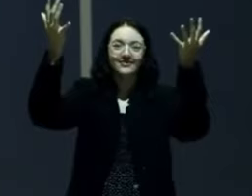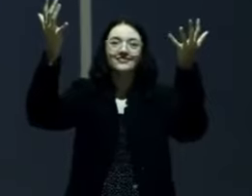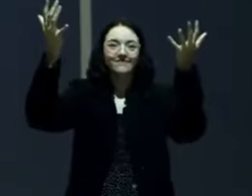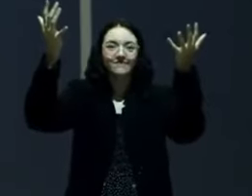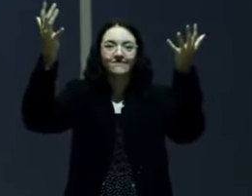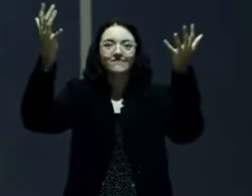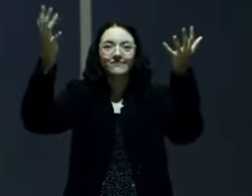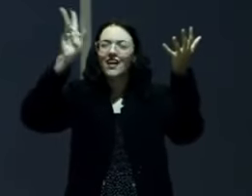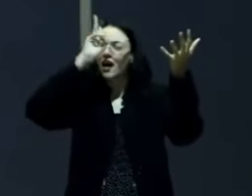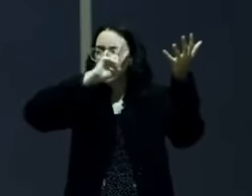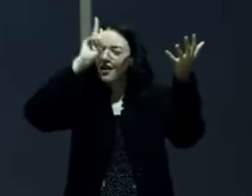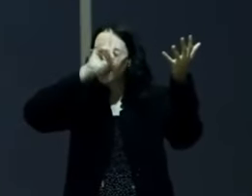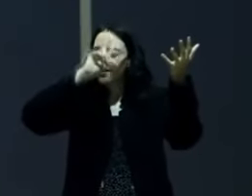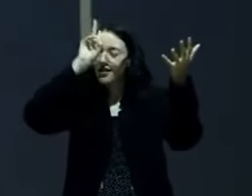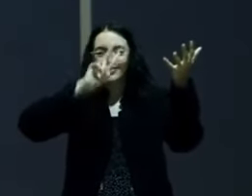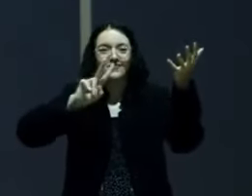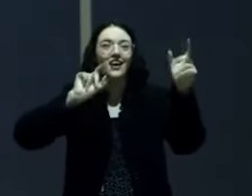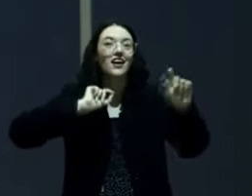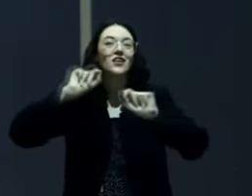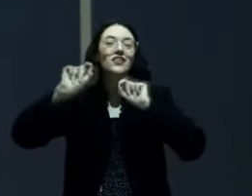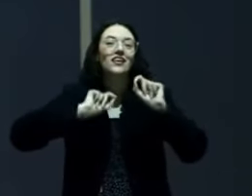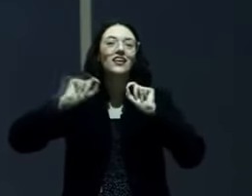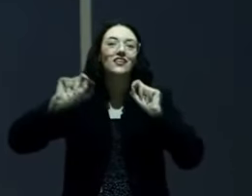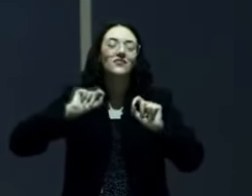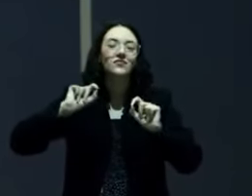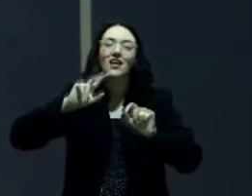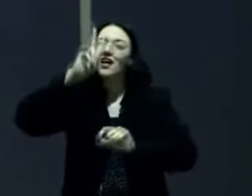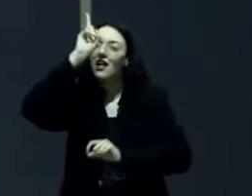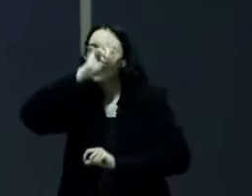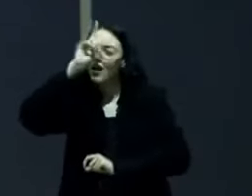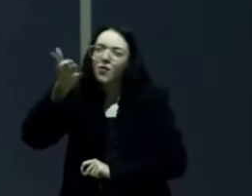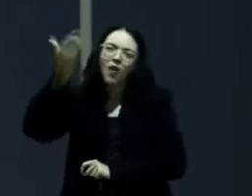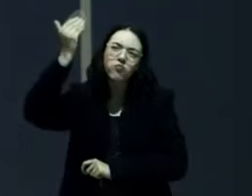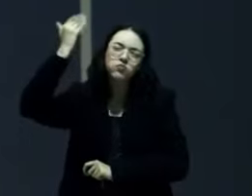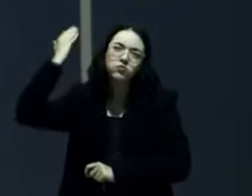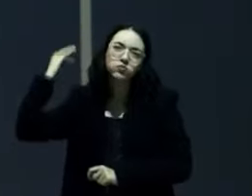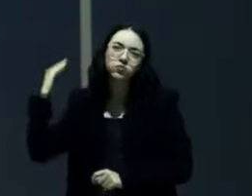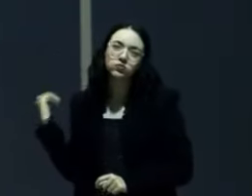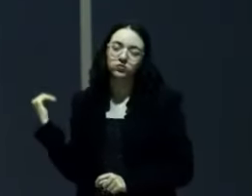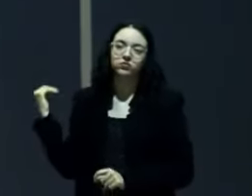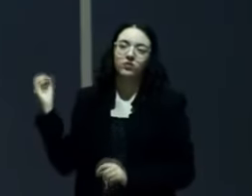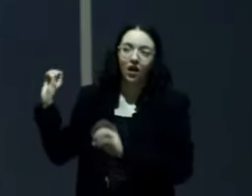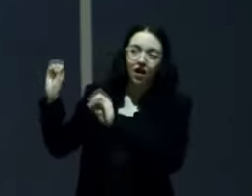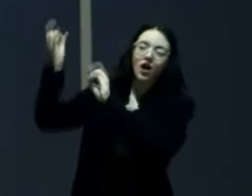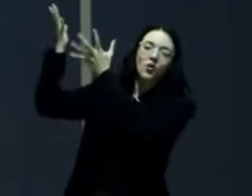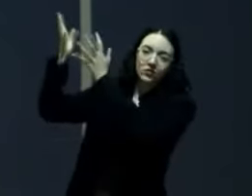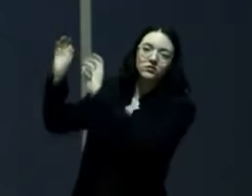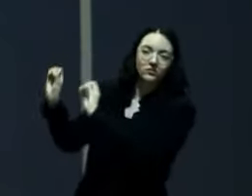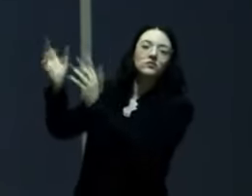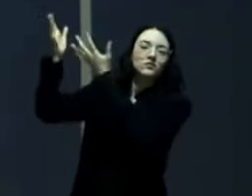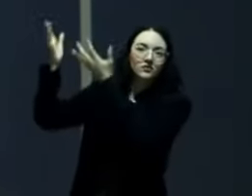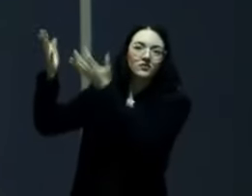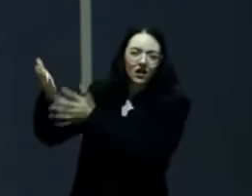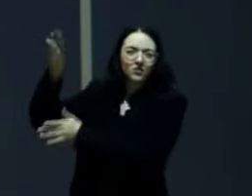E o que é um memorial? É um relato de memória, de coisas que aconteceram.